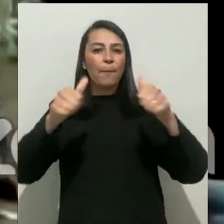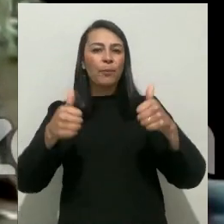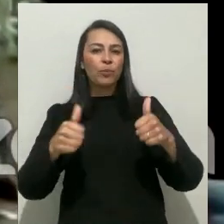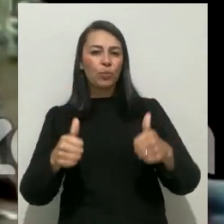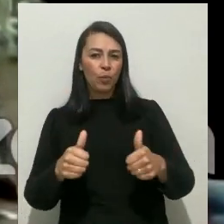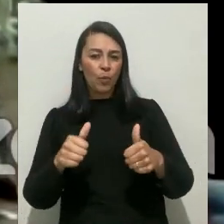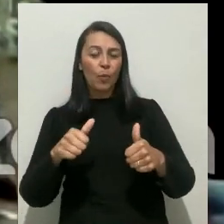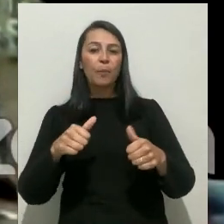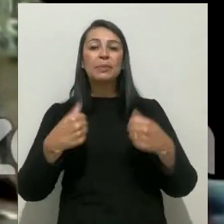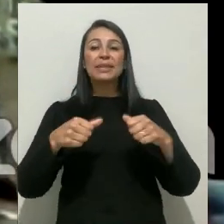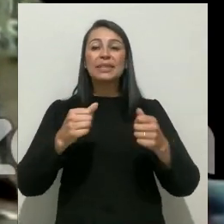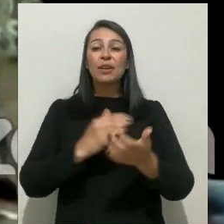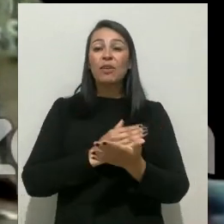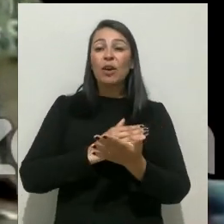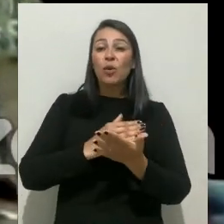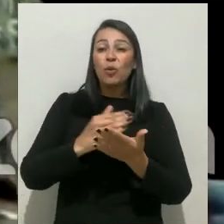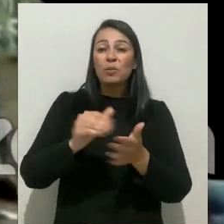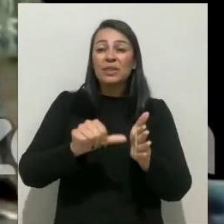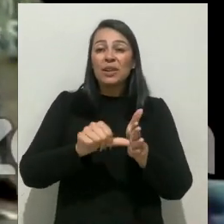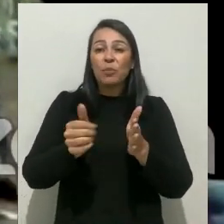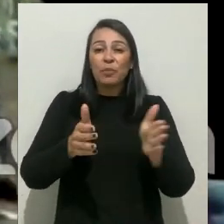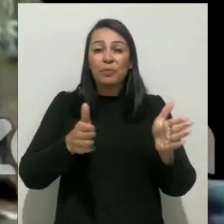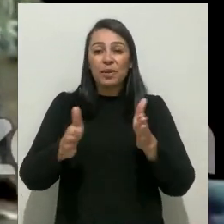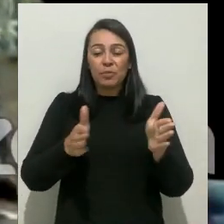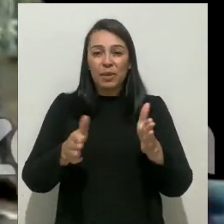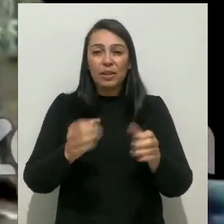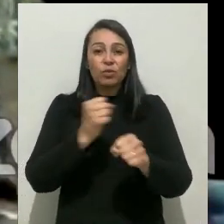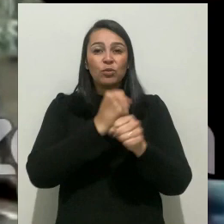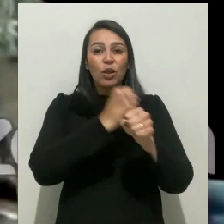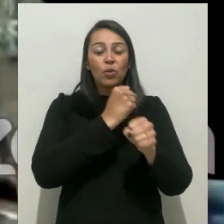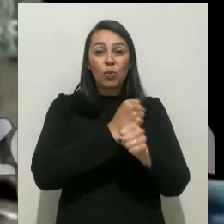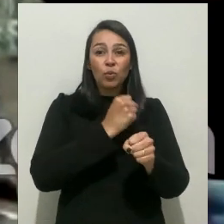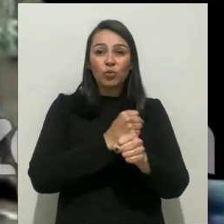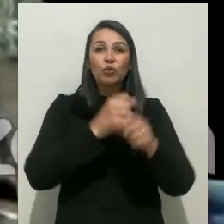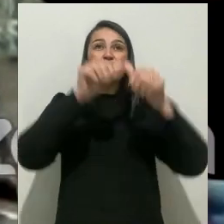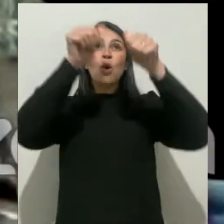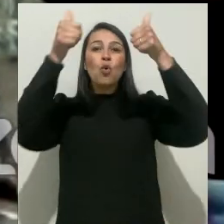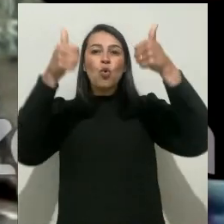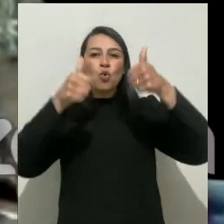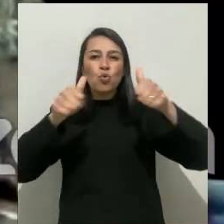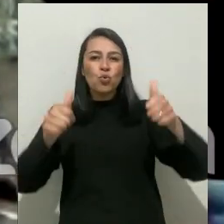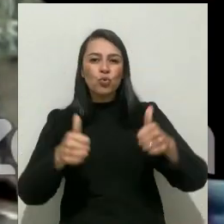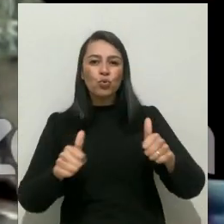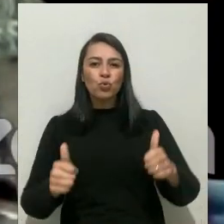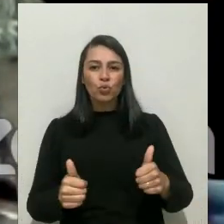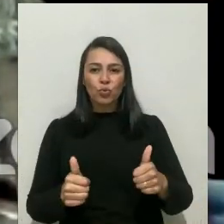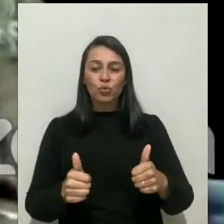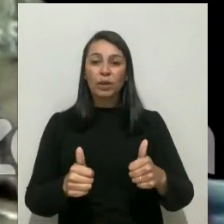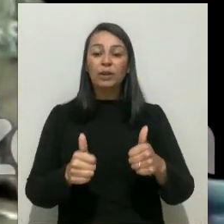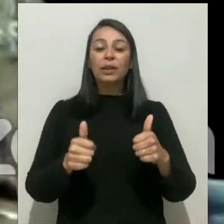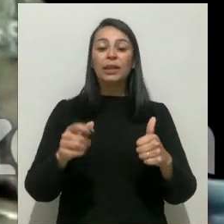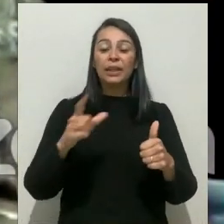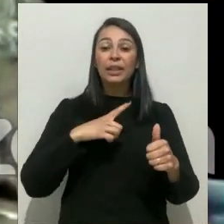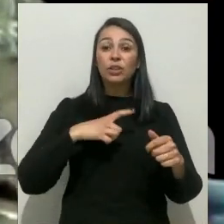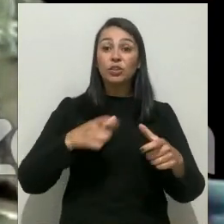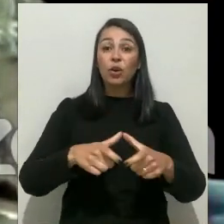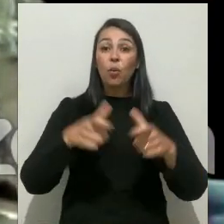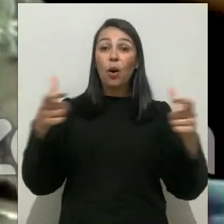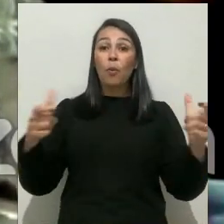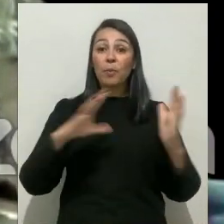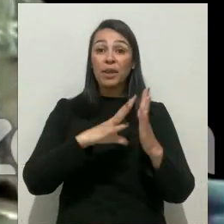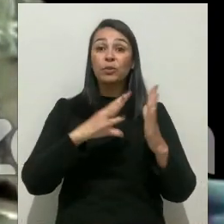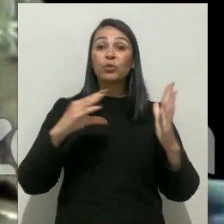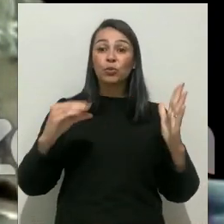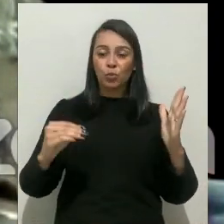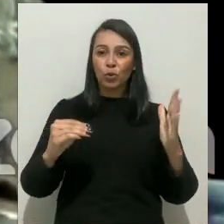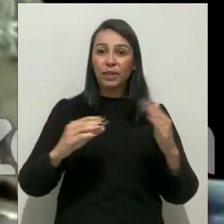devia ser iniciada a primeira fase construtiva do monumento, que consistia, segundo já dito, no aumento do modelo